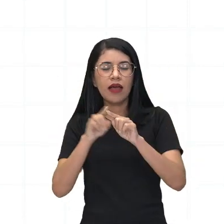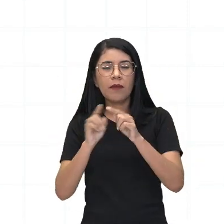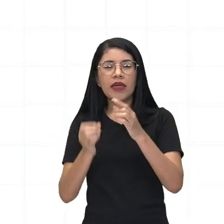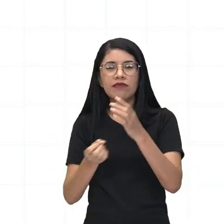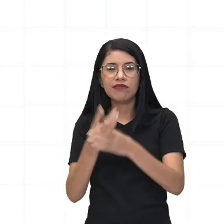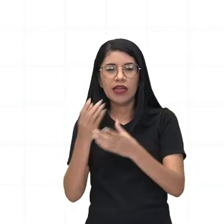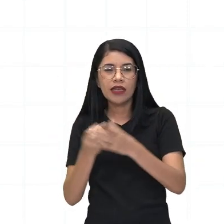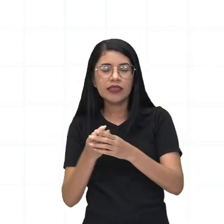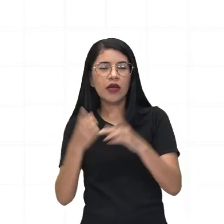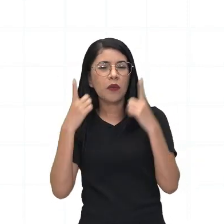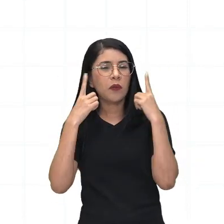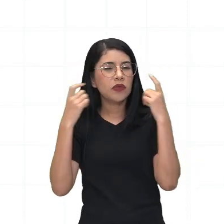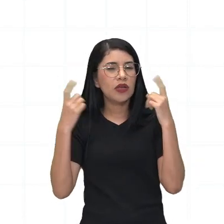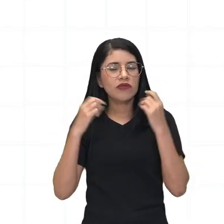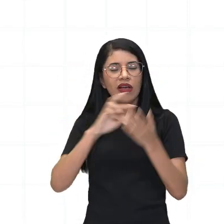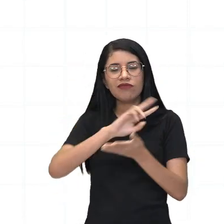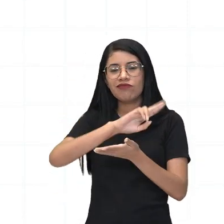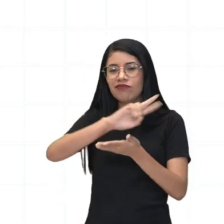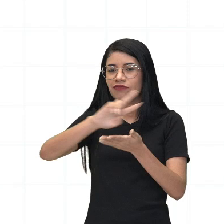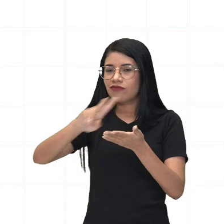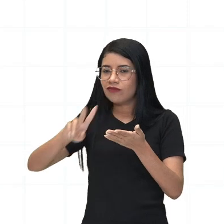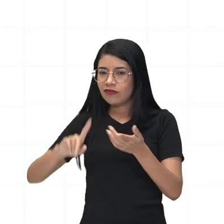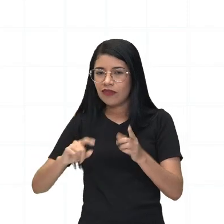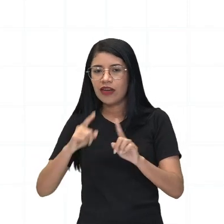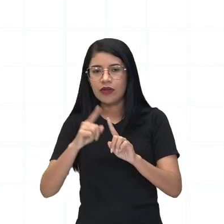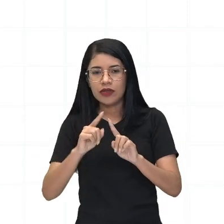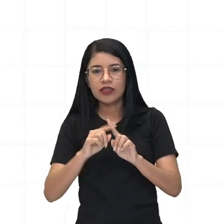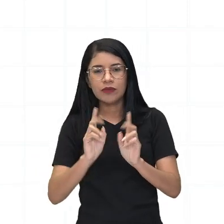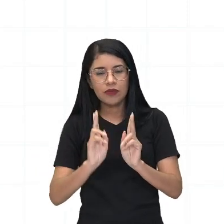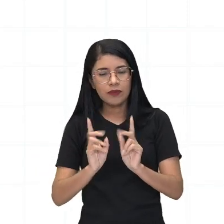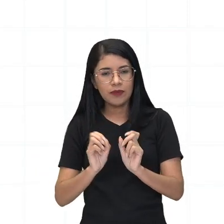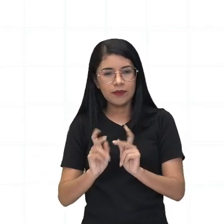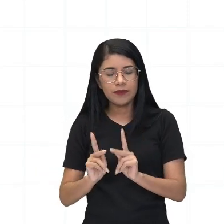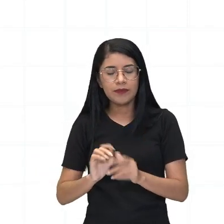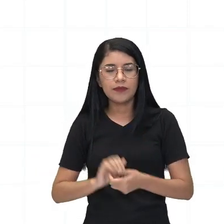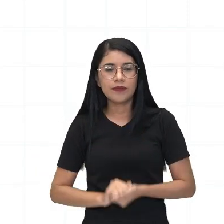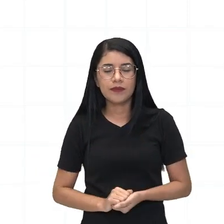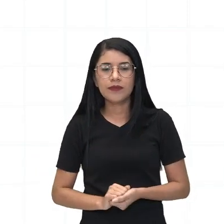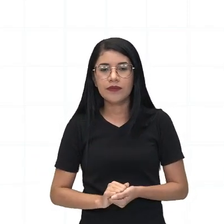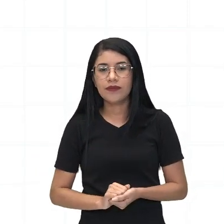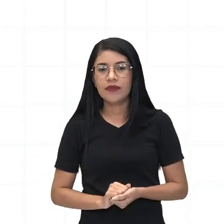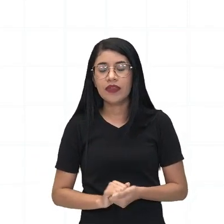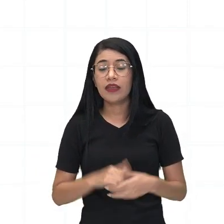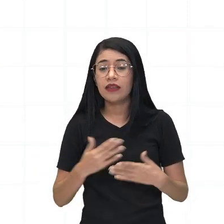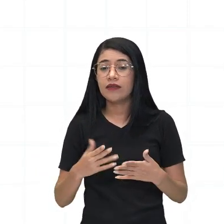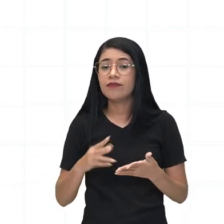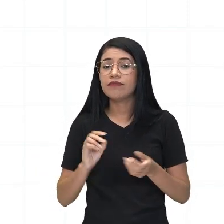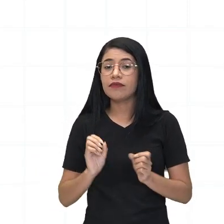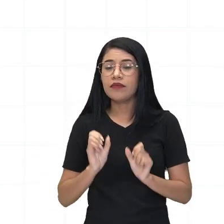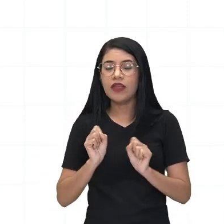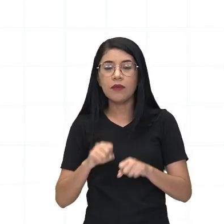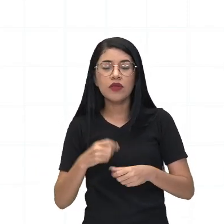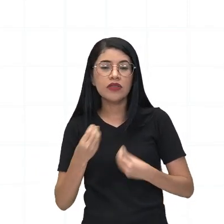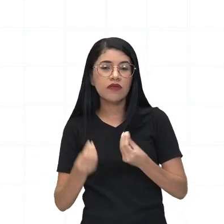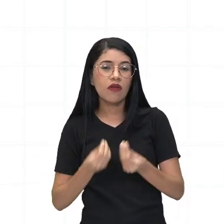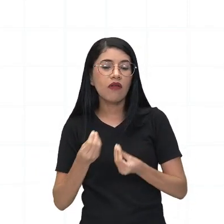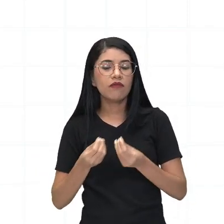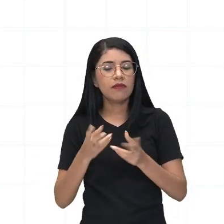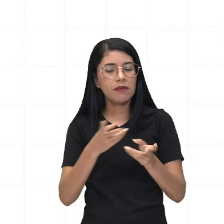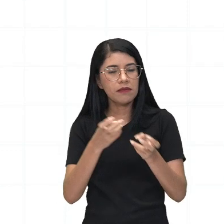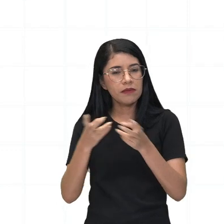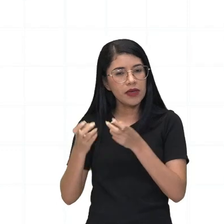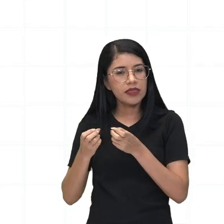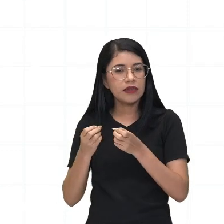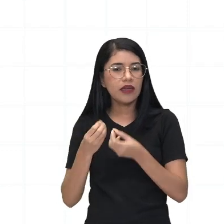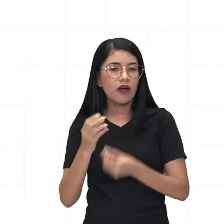de som, enfim, nós já conhecemos várias delas, correto? Então, assim sendo, é possível observar